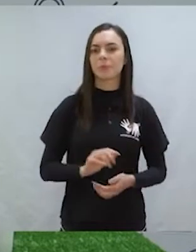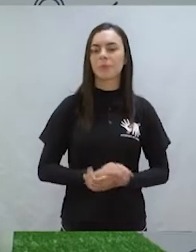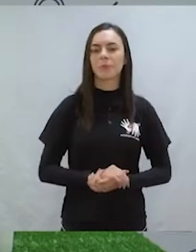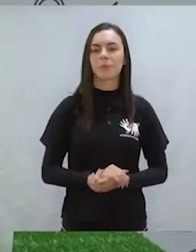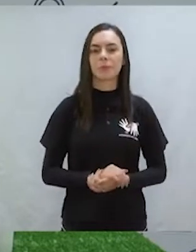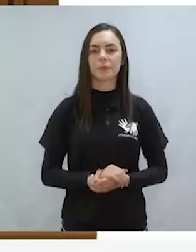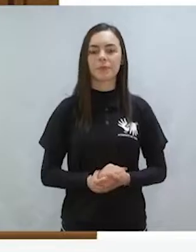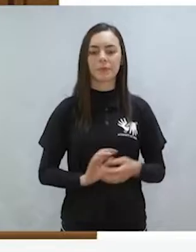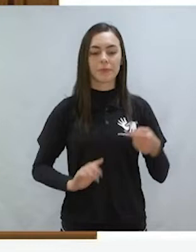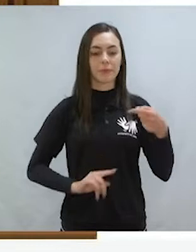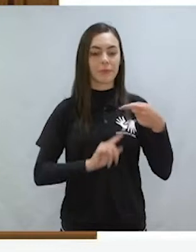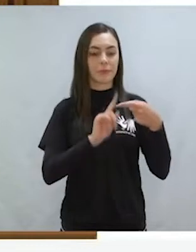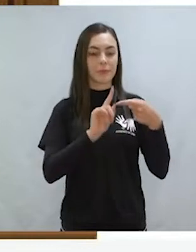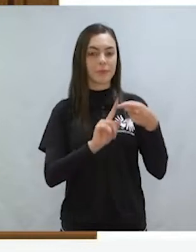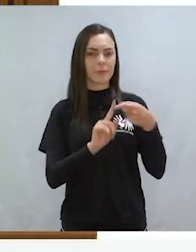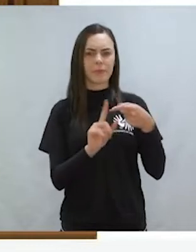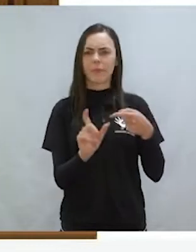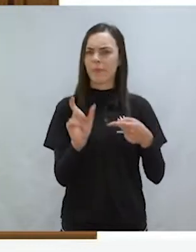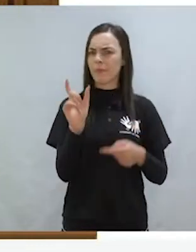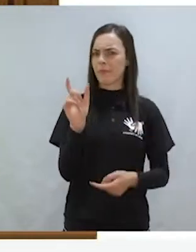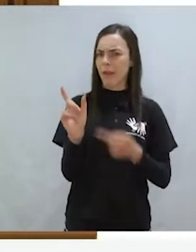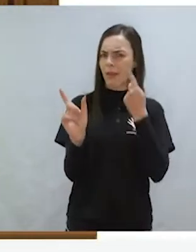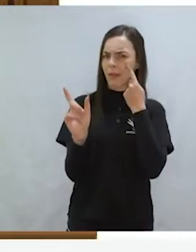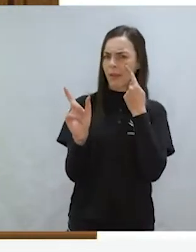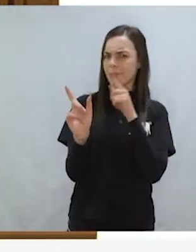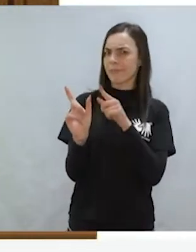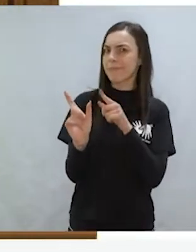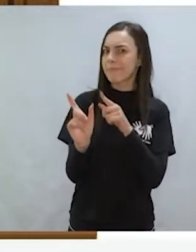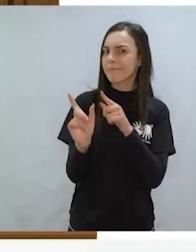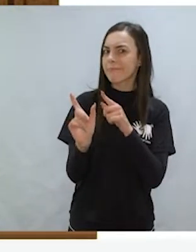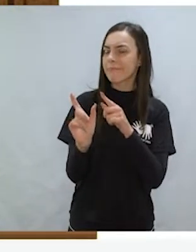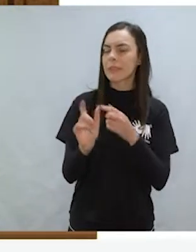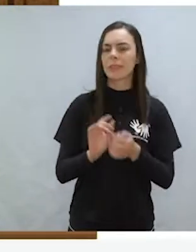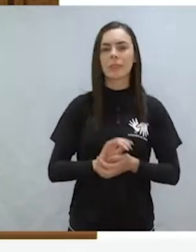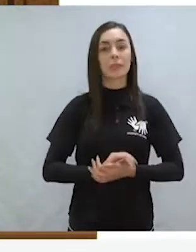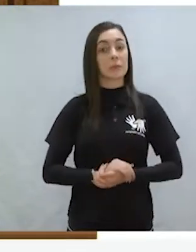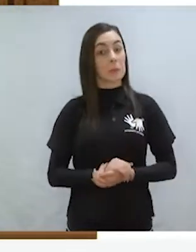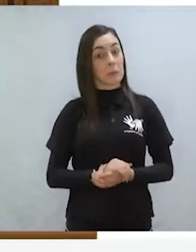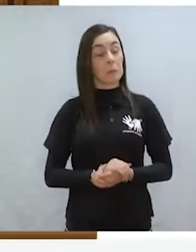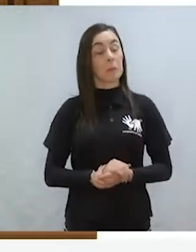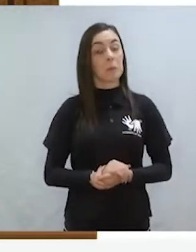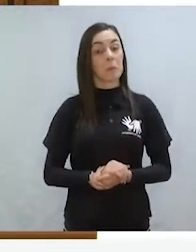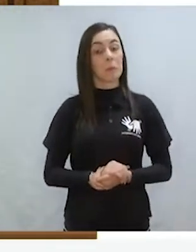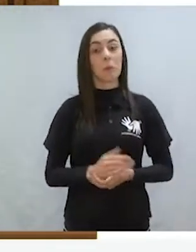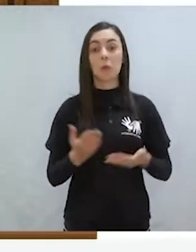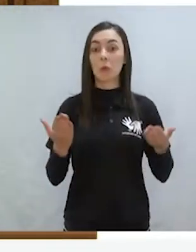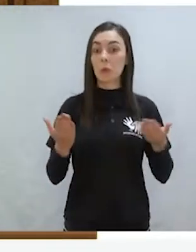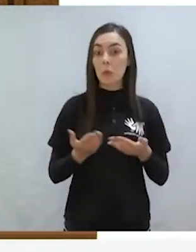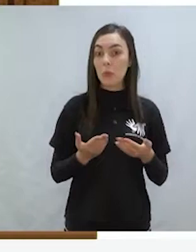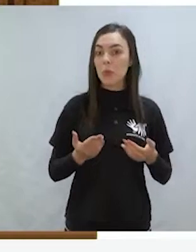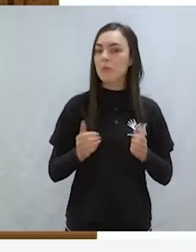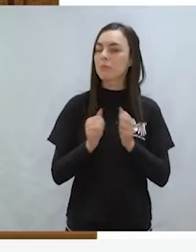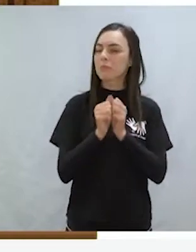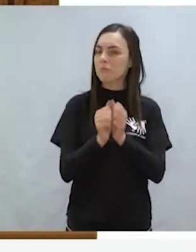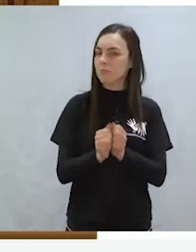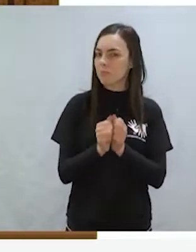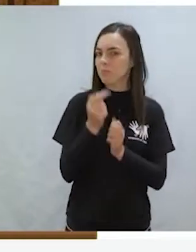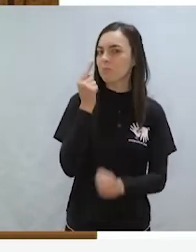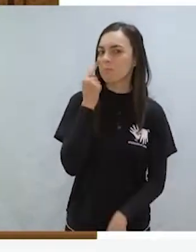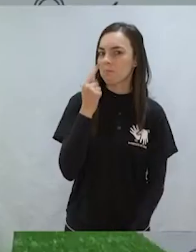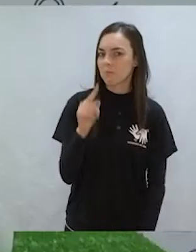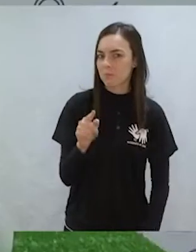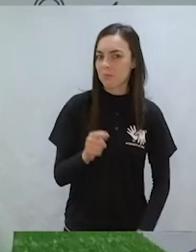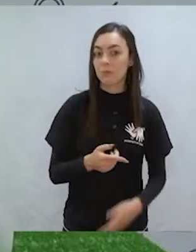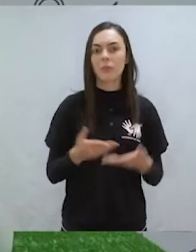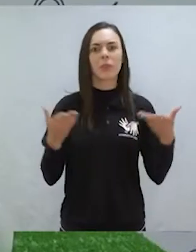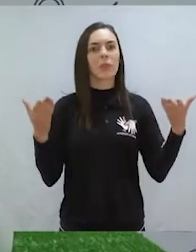lá. Descubra qual é a palavra. Opa! Então, nós vamos descobrir juntos.